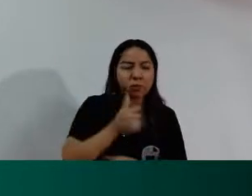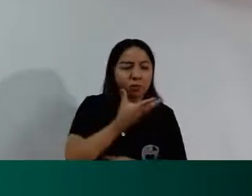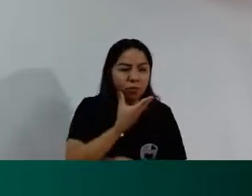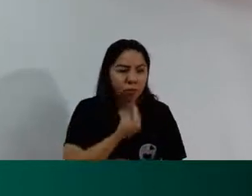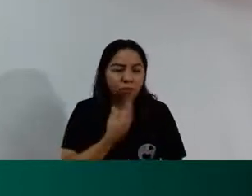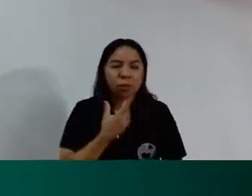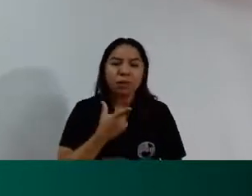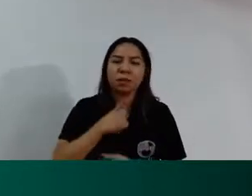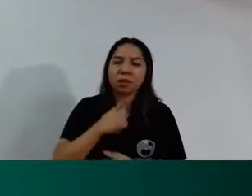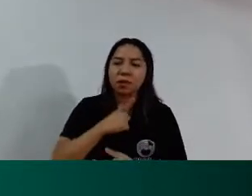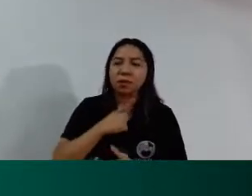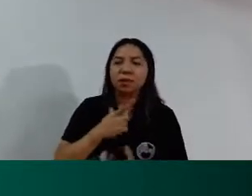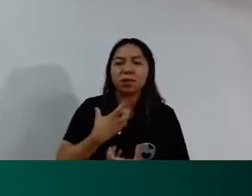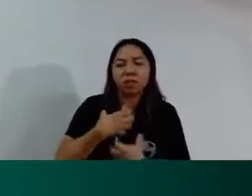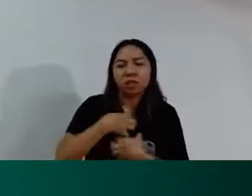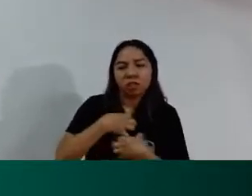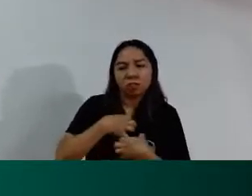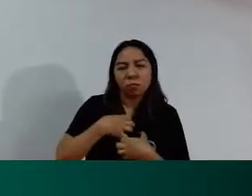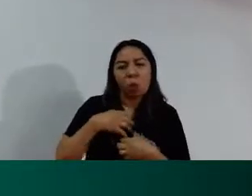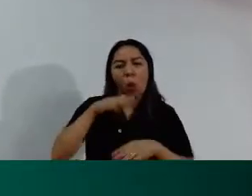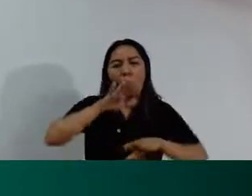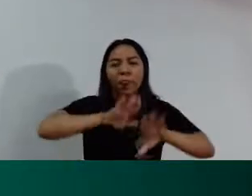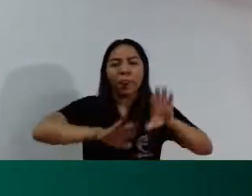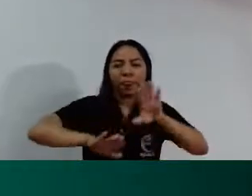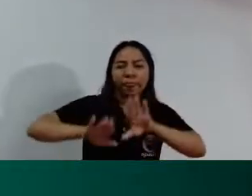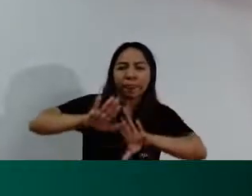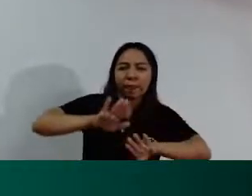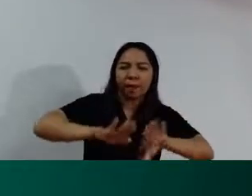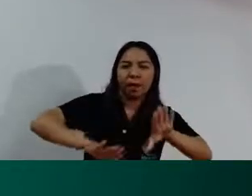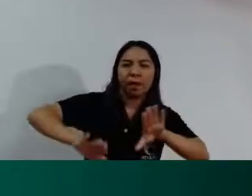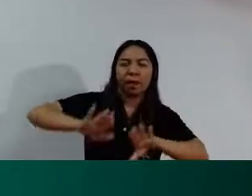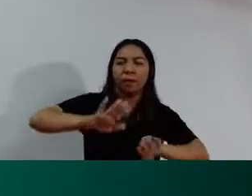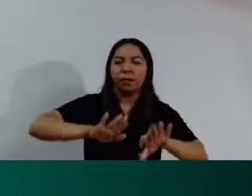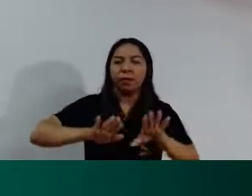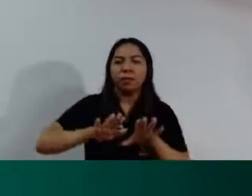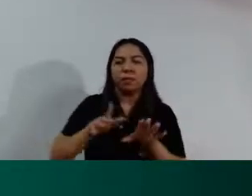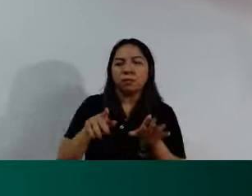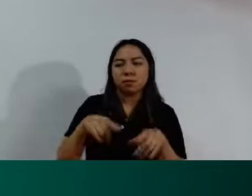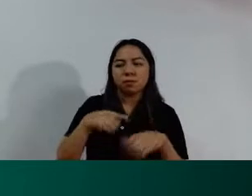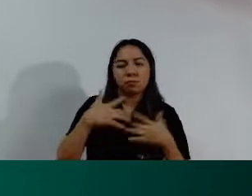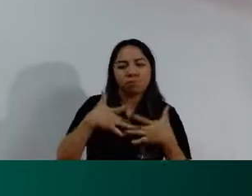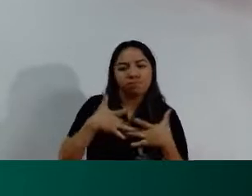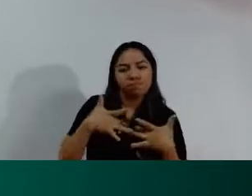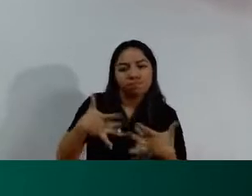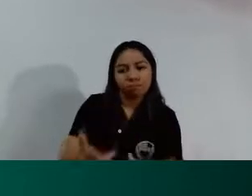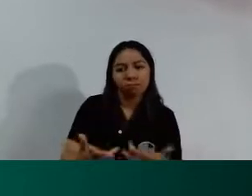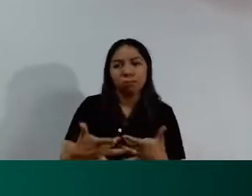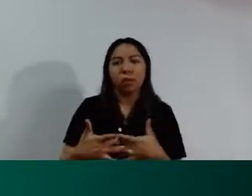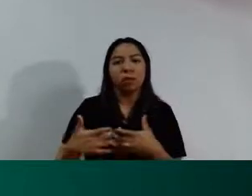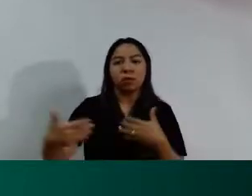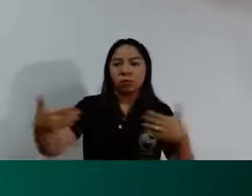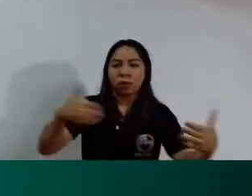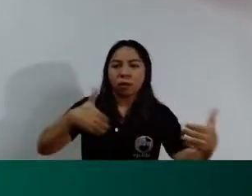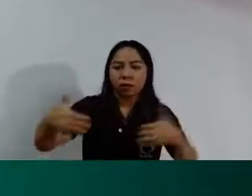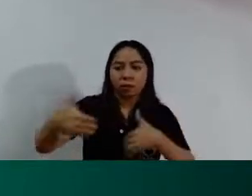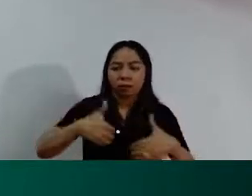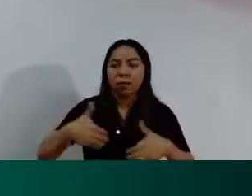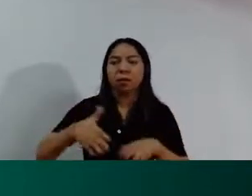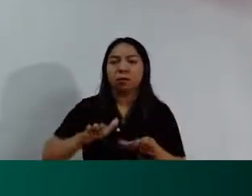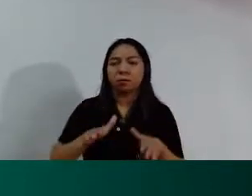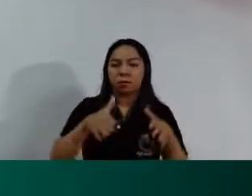tiveram a sensibilidade o cuidado e também a idade de trazer as suas turmas